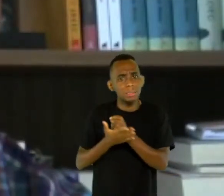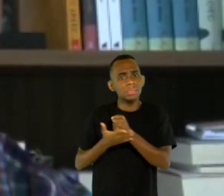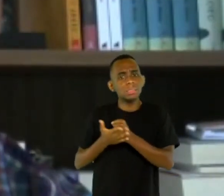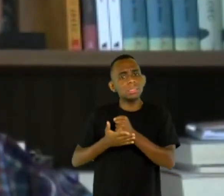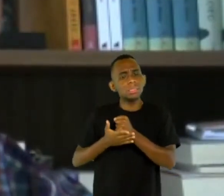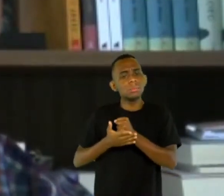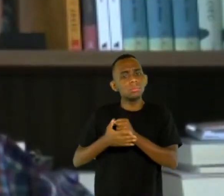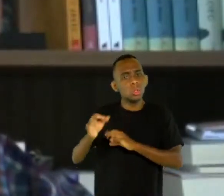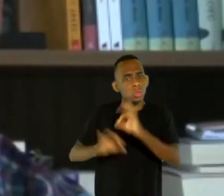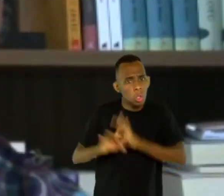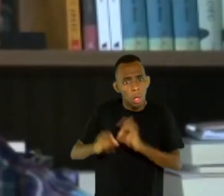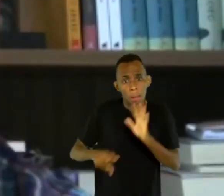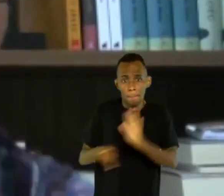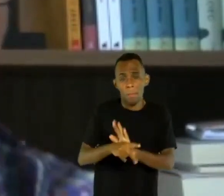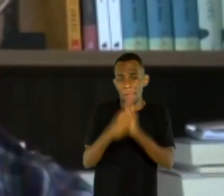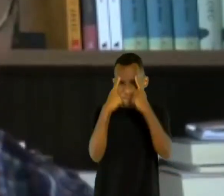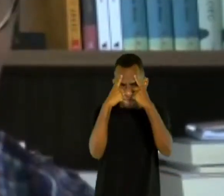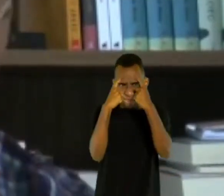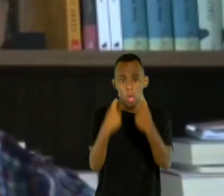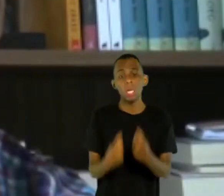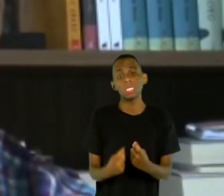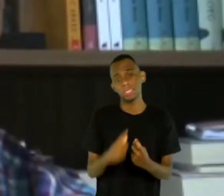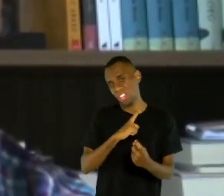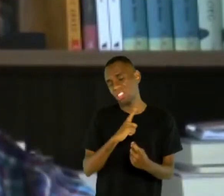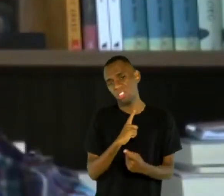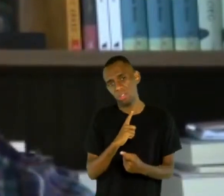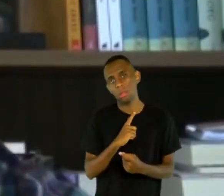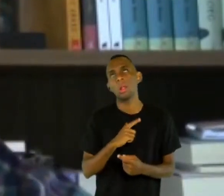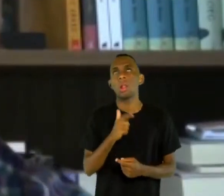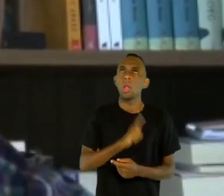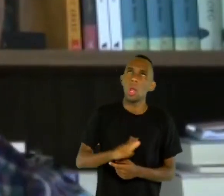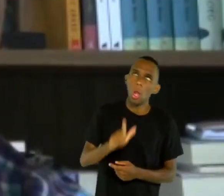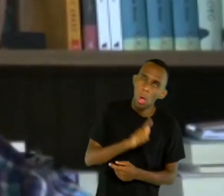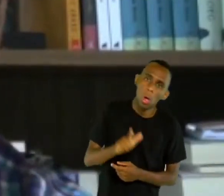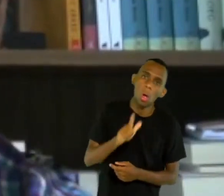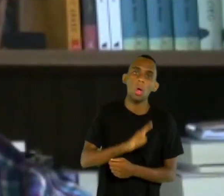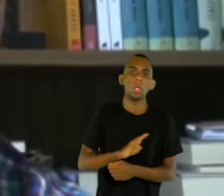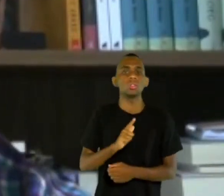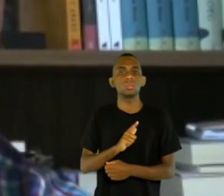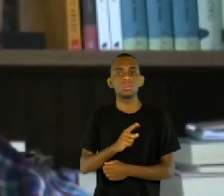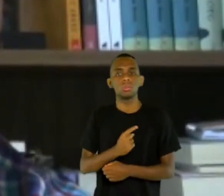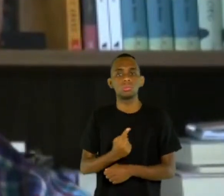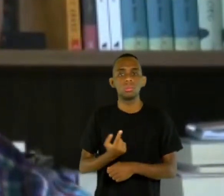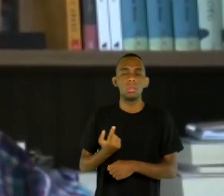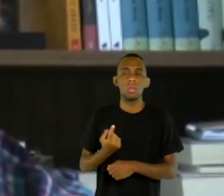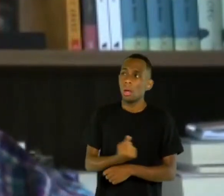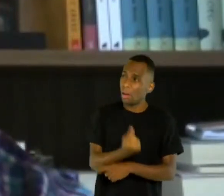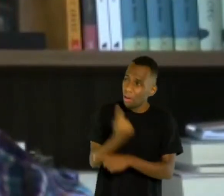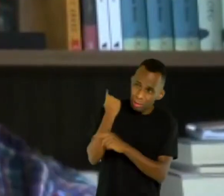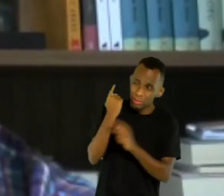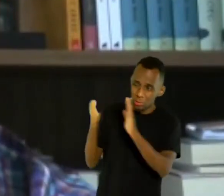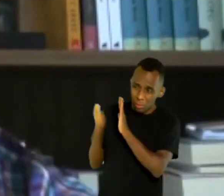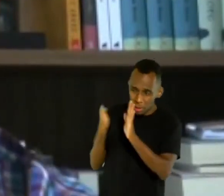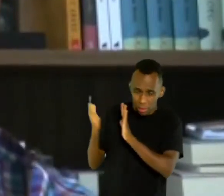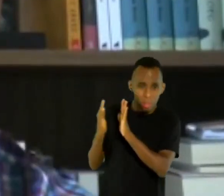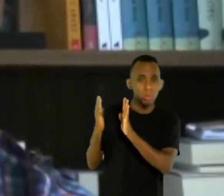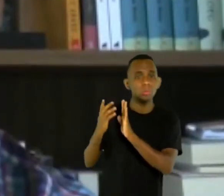na violência, né? Claro, a violência colonial, a violência escravagista, mas,